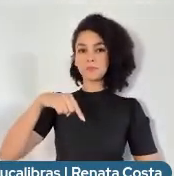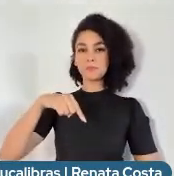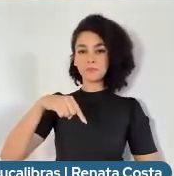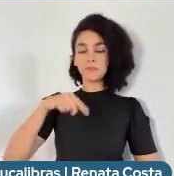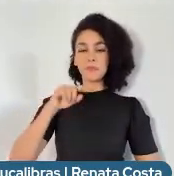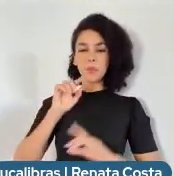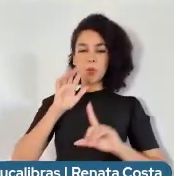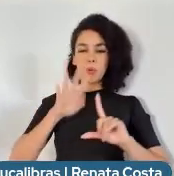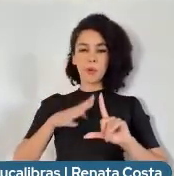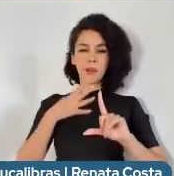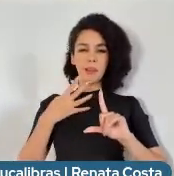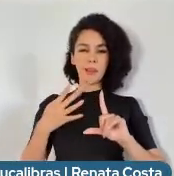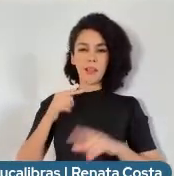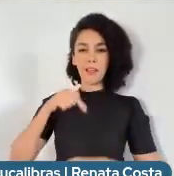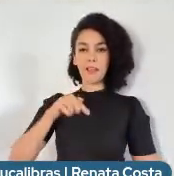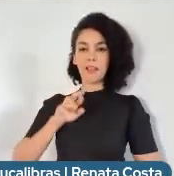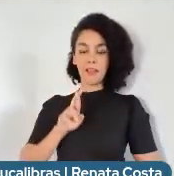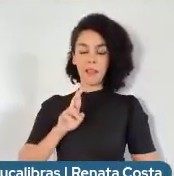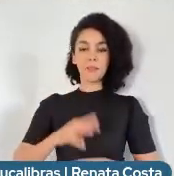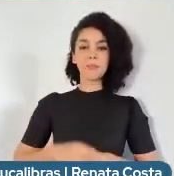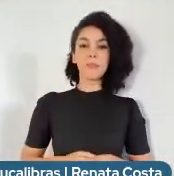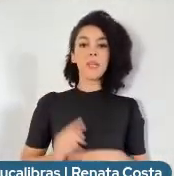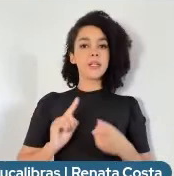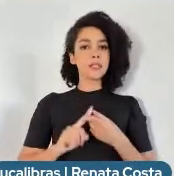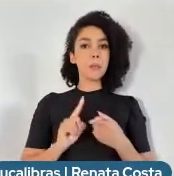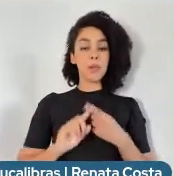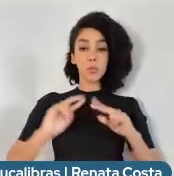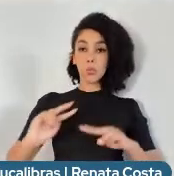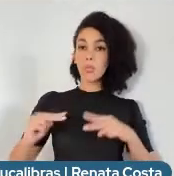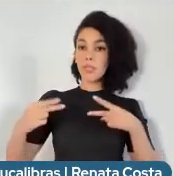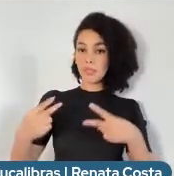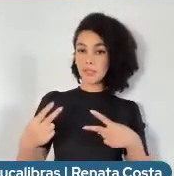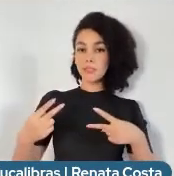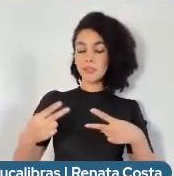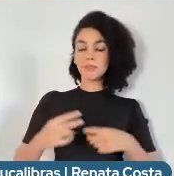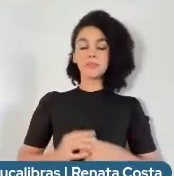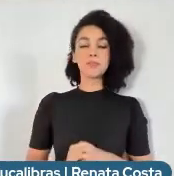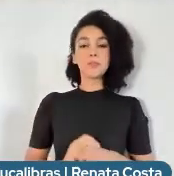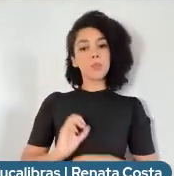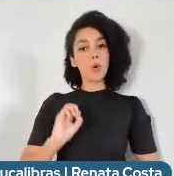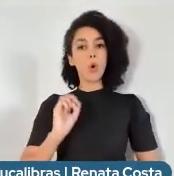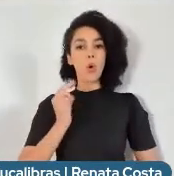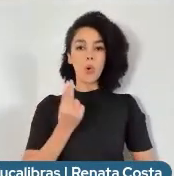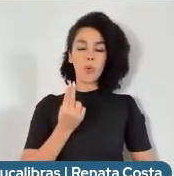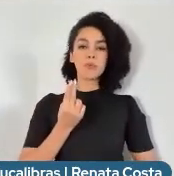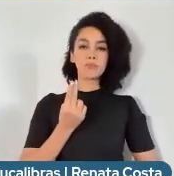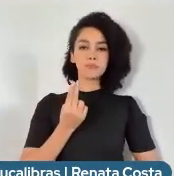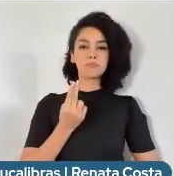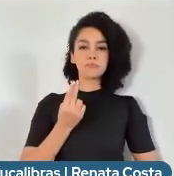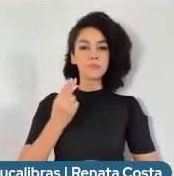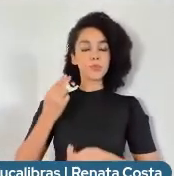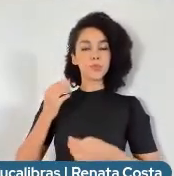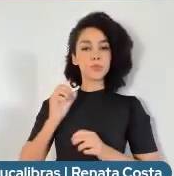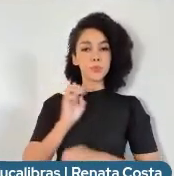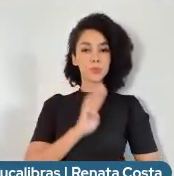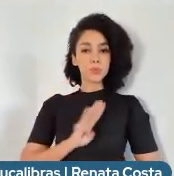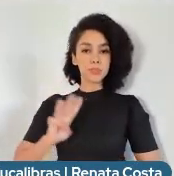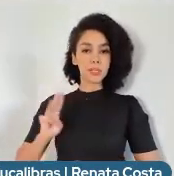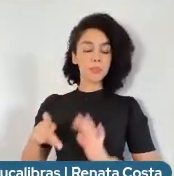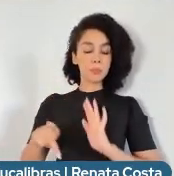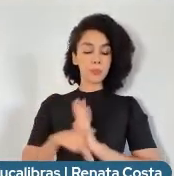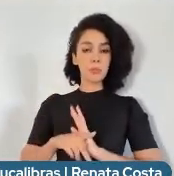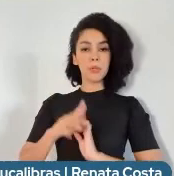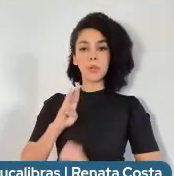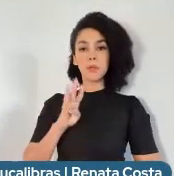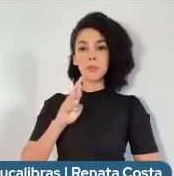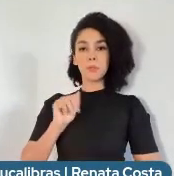transmissão, também no link dessa transmissão ou ainda no site da Brascom. A gente